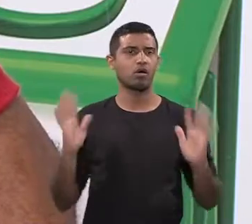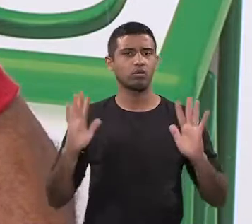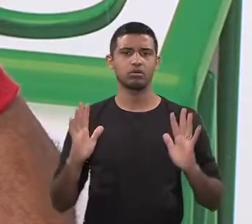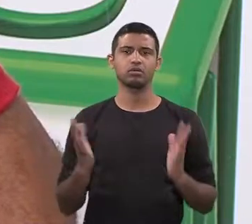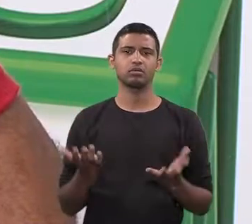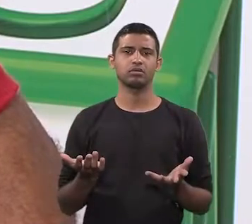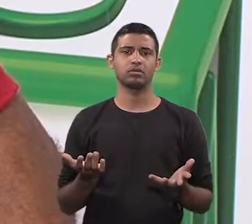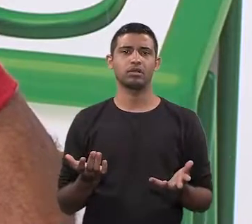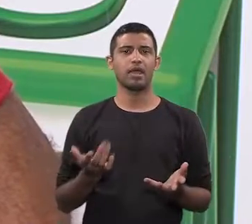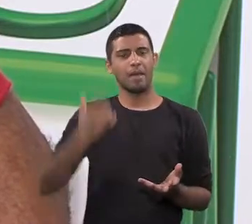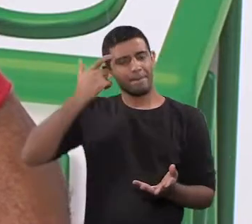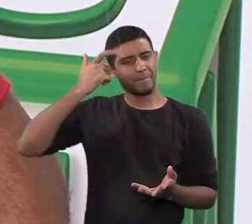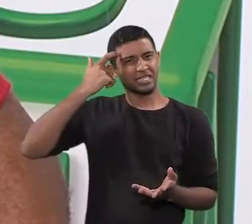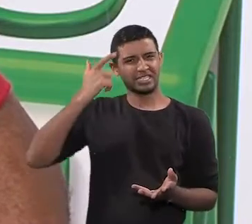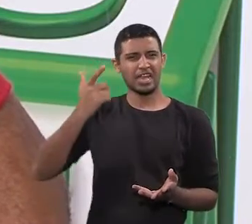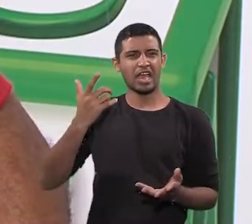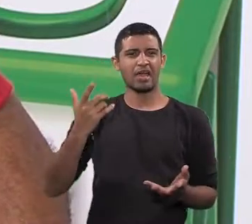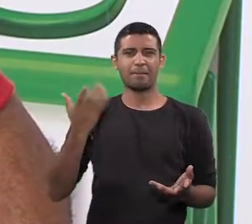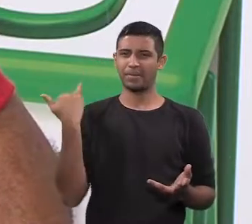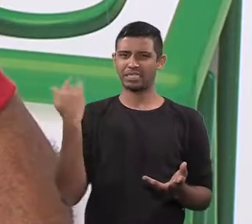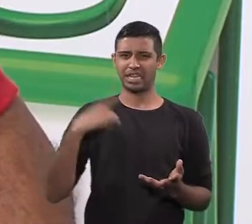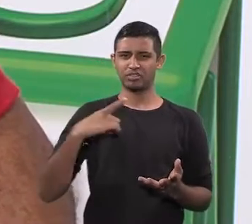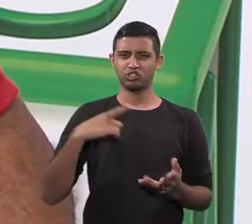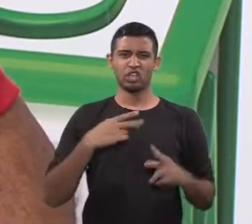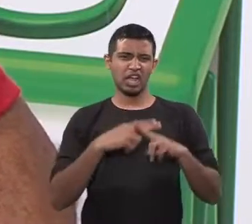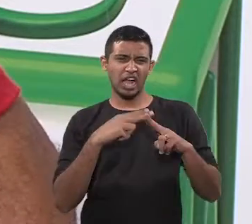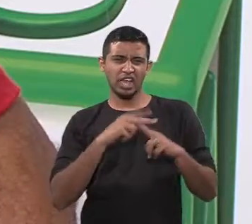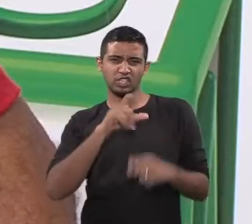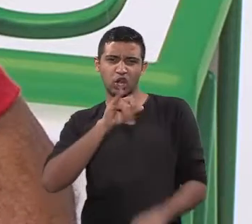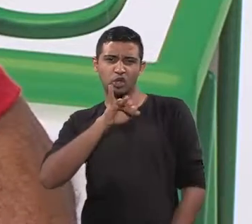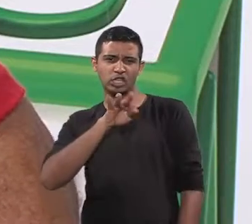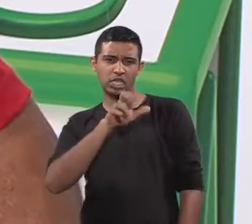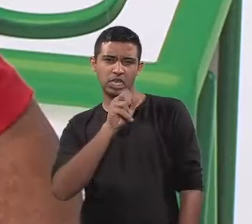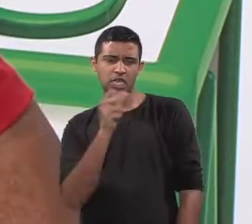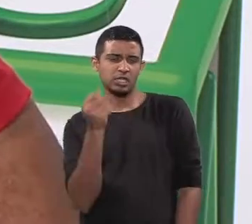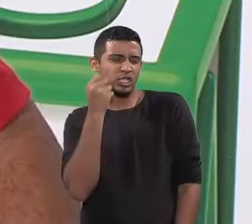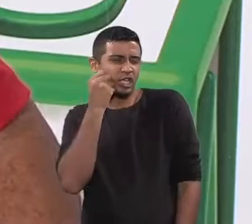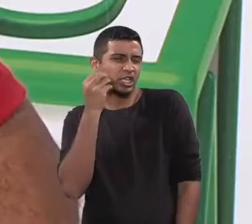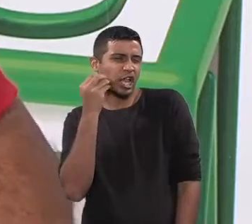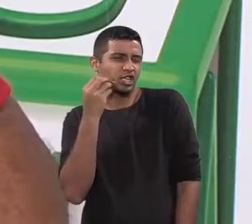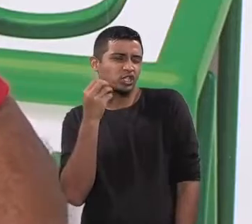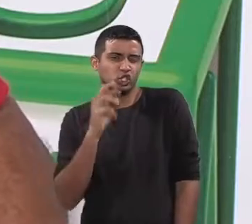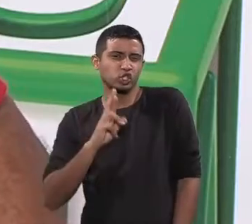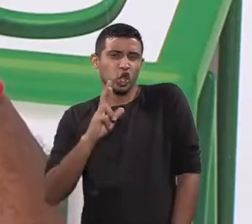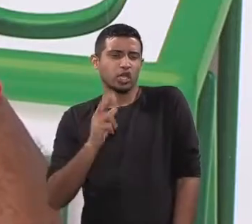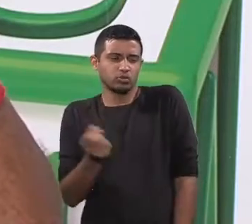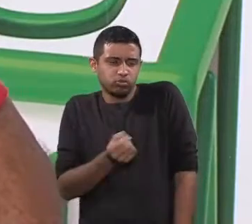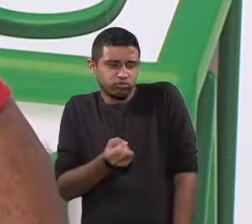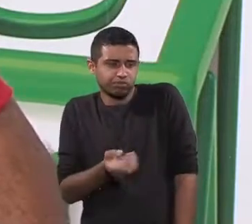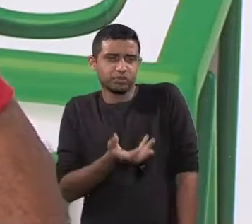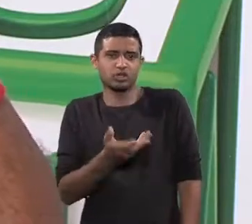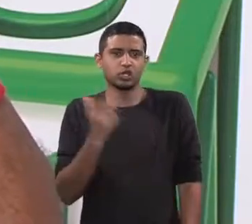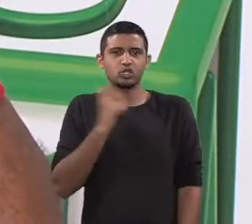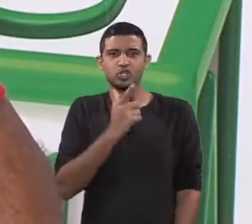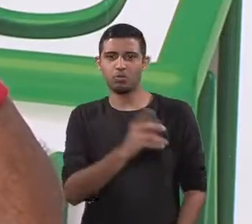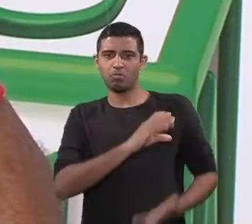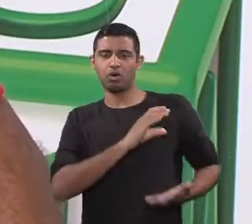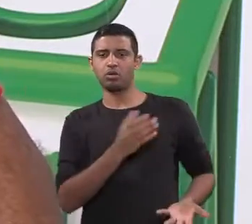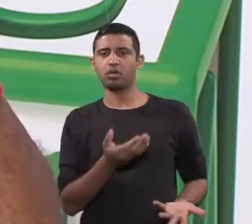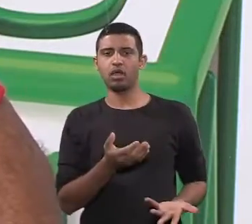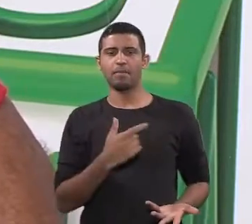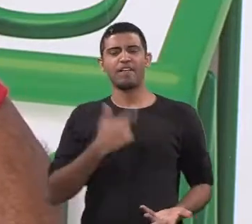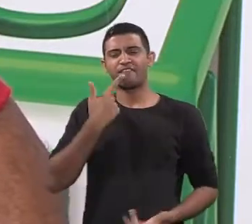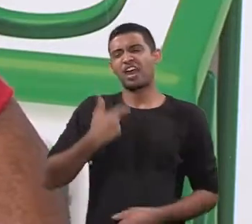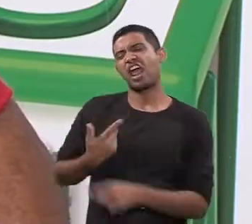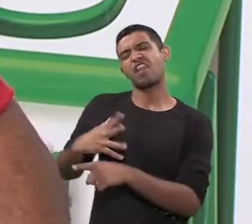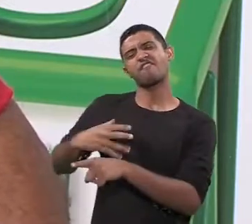queria adquirir dinheiro jogando na loteria. Hoje a gente quer adquirir dinheiro jogando o nosso filho para ser aquilo que às vezes ele não